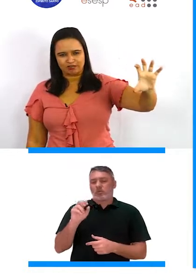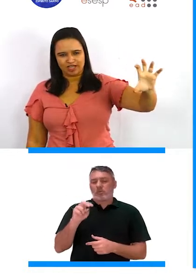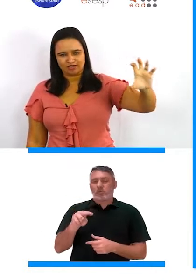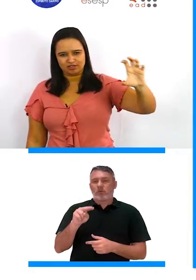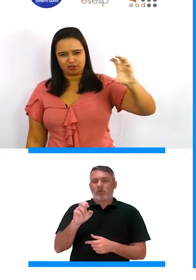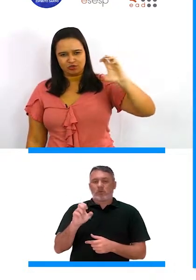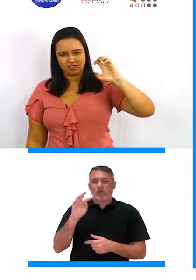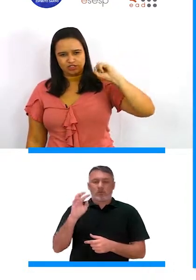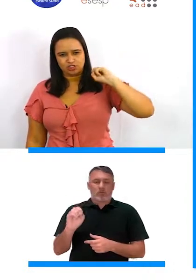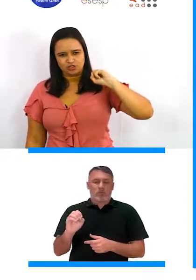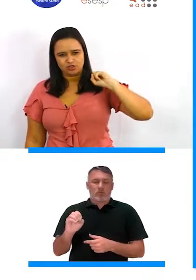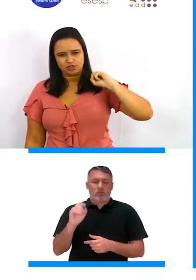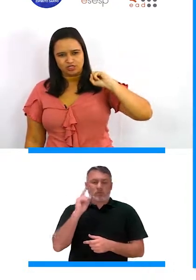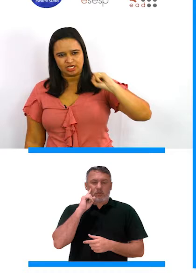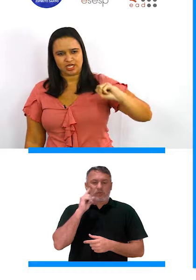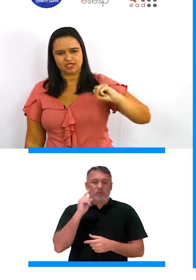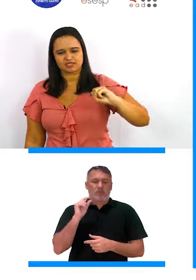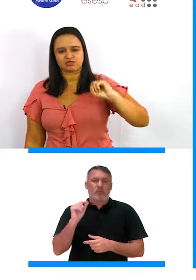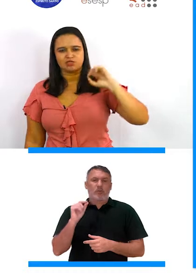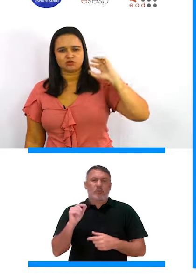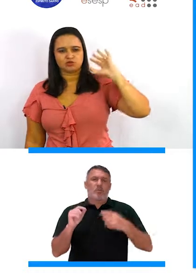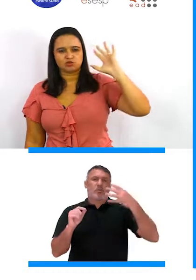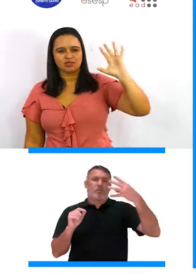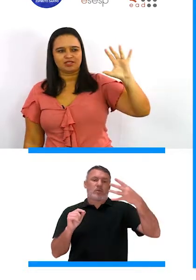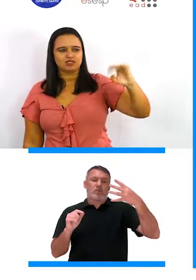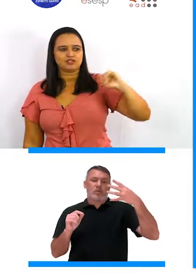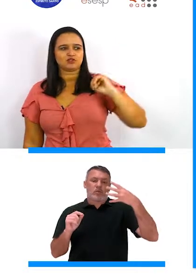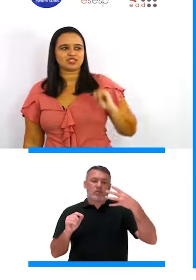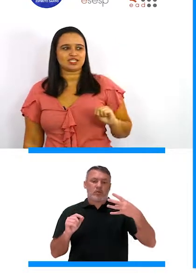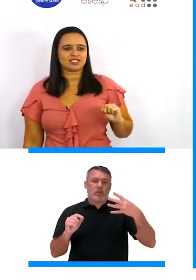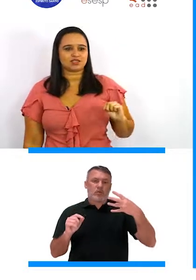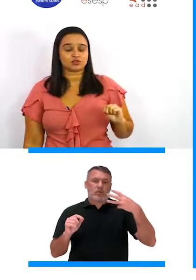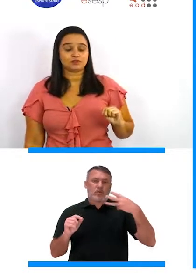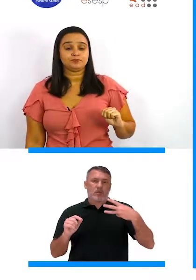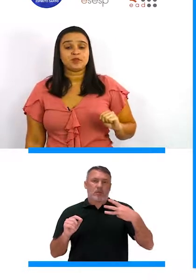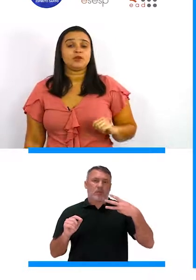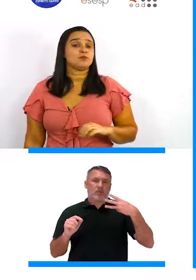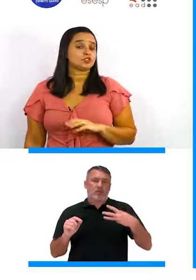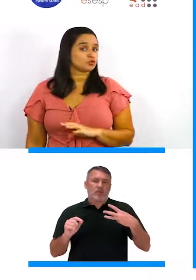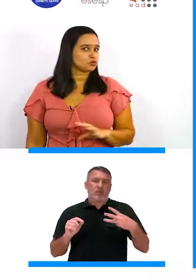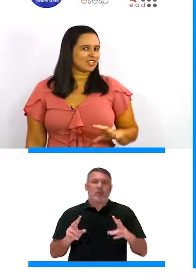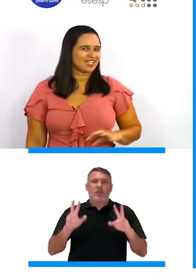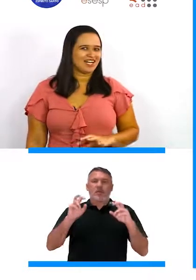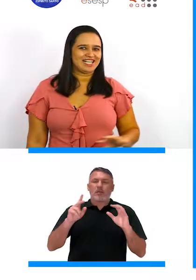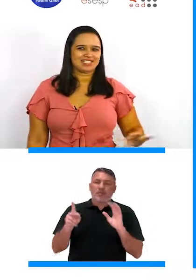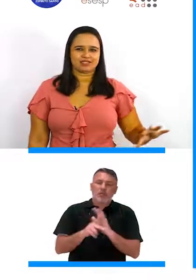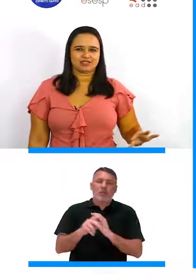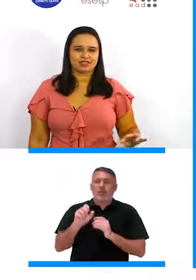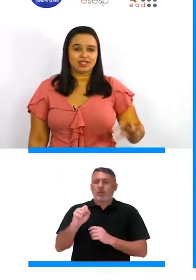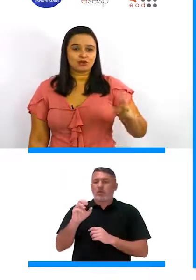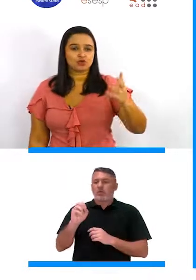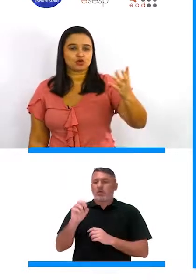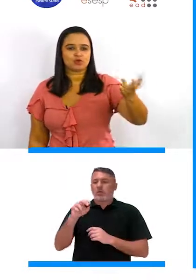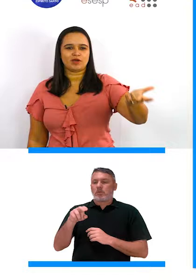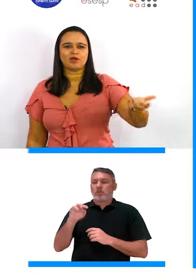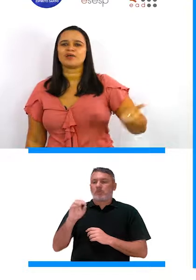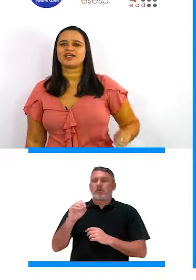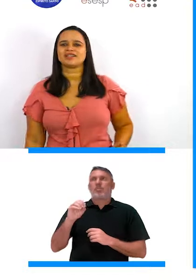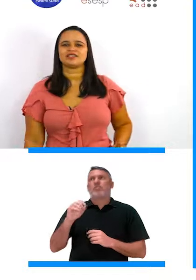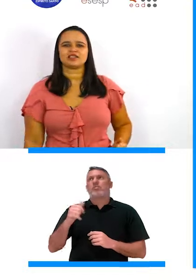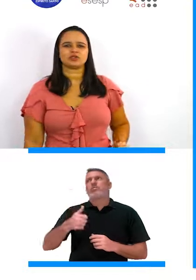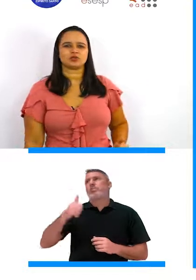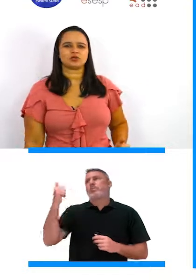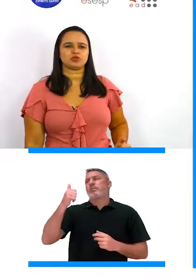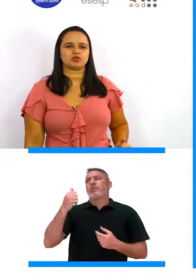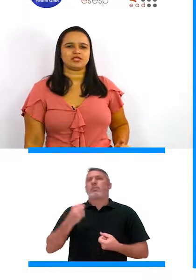de 4 versos e duas de 3. Então, temos 2 quartetos e 2 tercetos. Uma estrutura clássica. Quem que usou? O maior